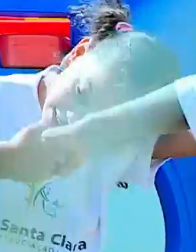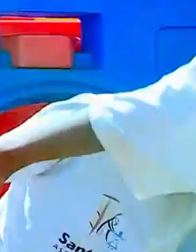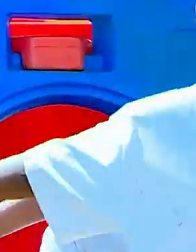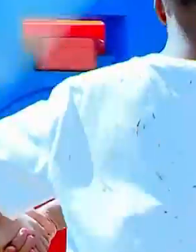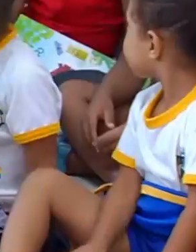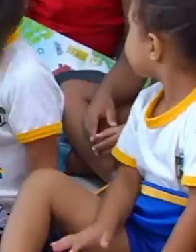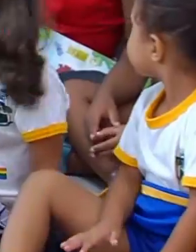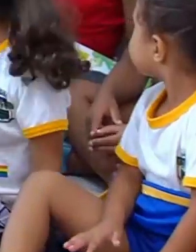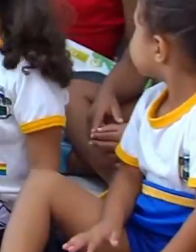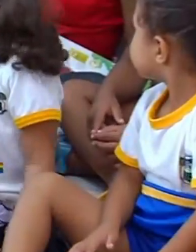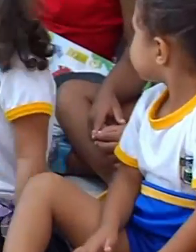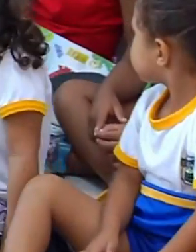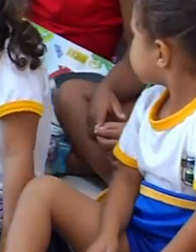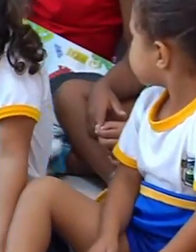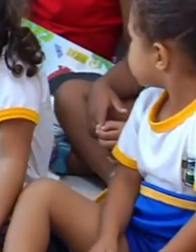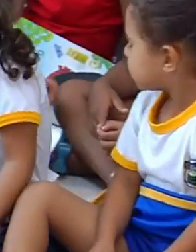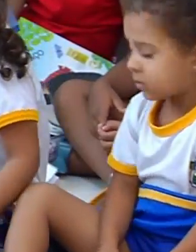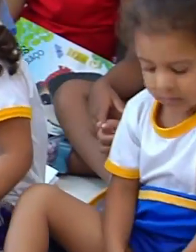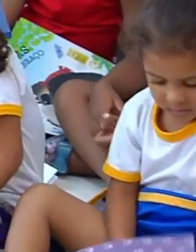Legenda